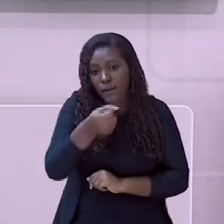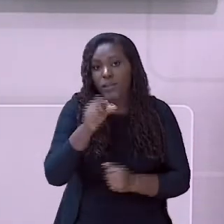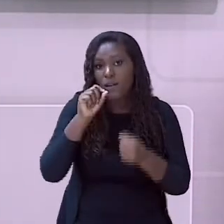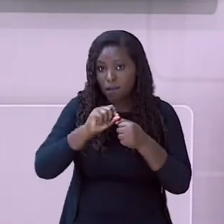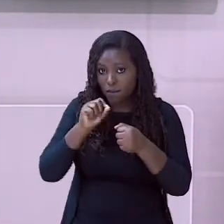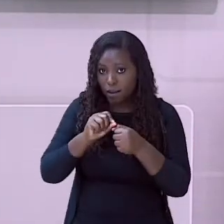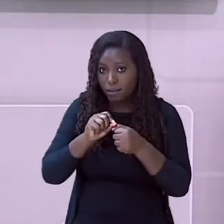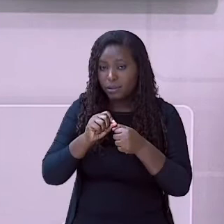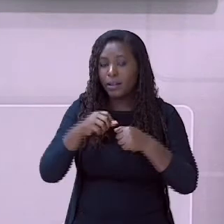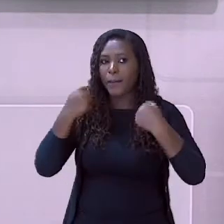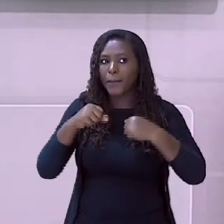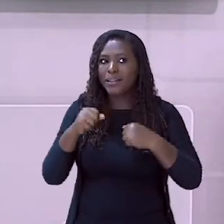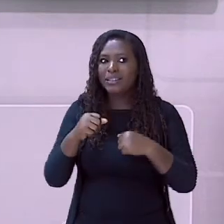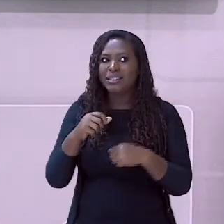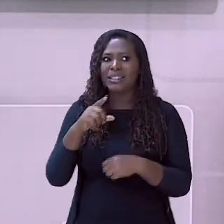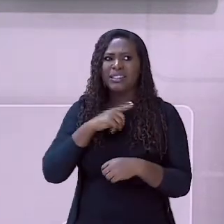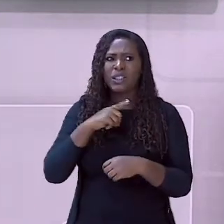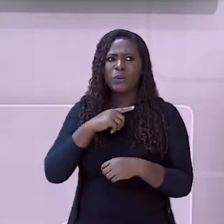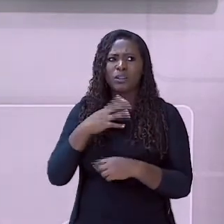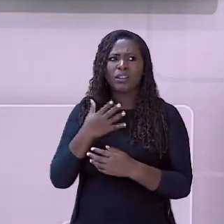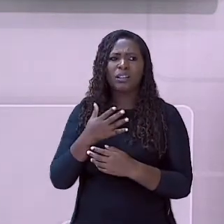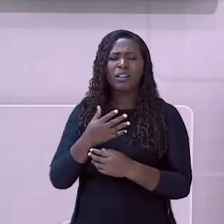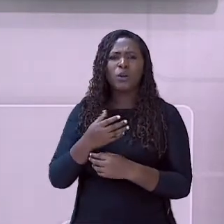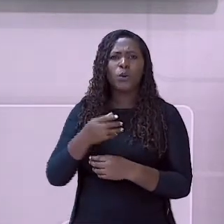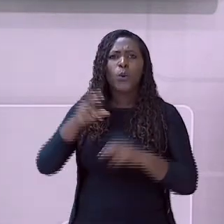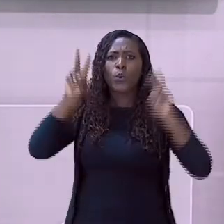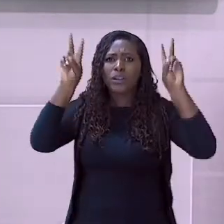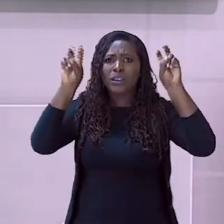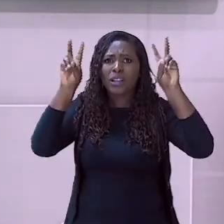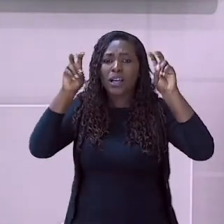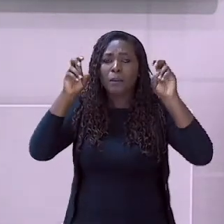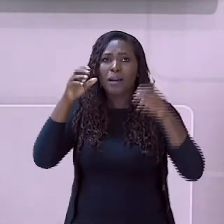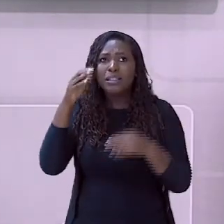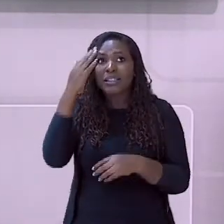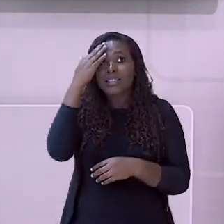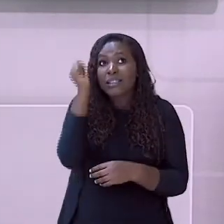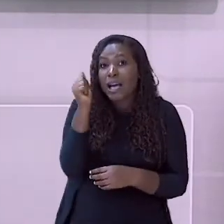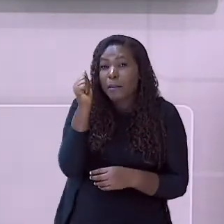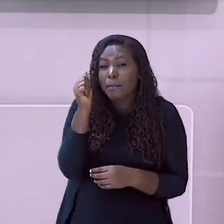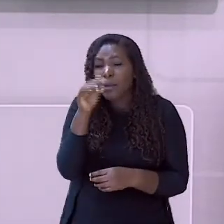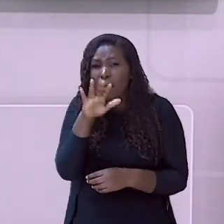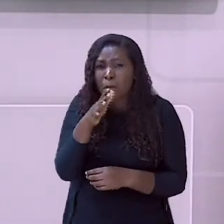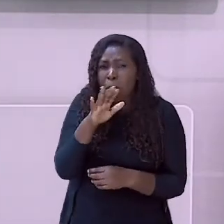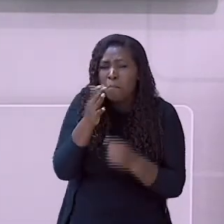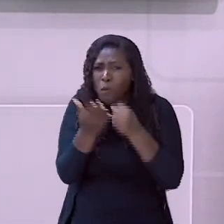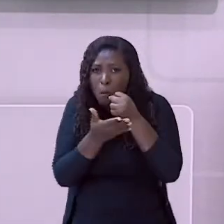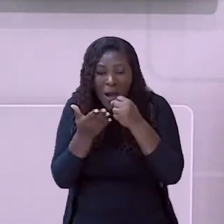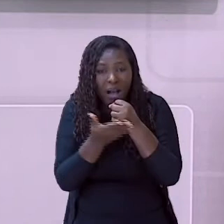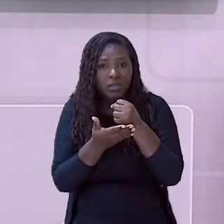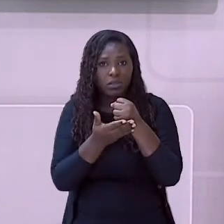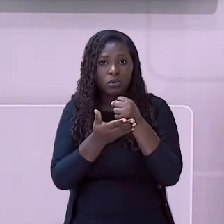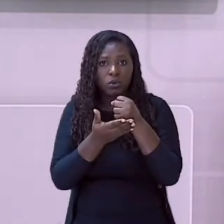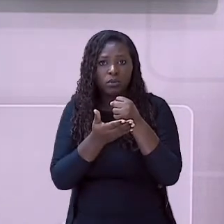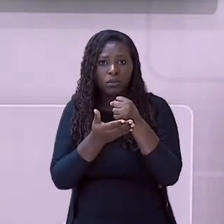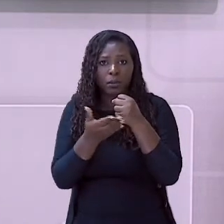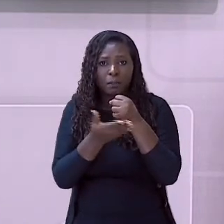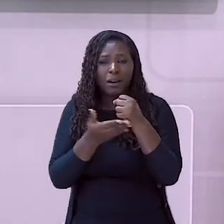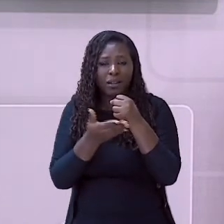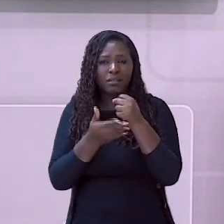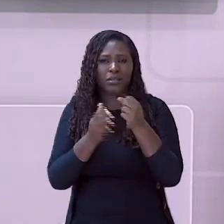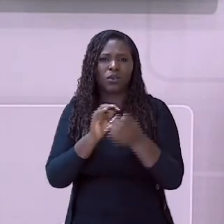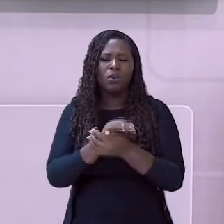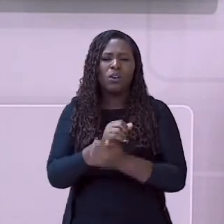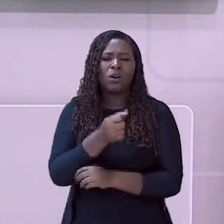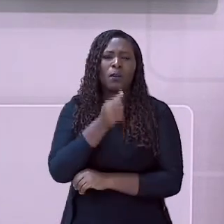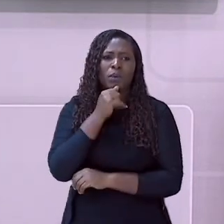do assunto, para que ele possa conduzir a entrevista, né? Vamos supor que o entrevistador não tenha